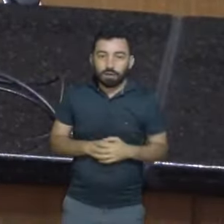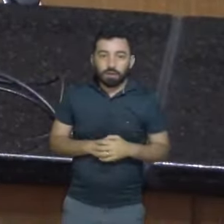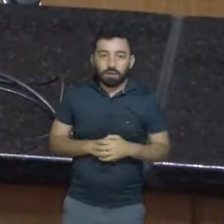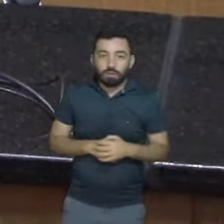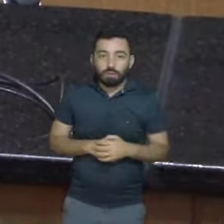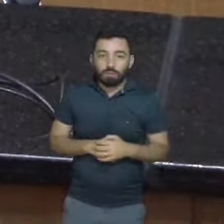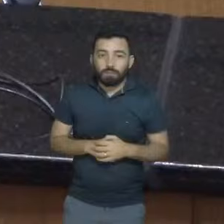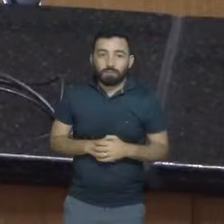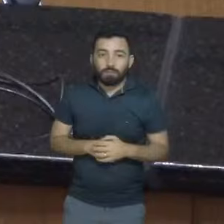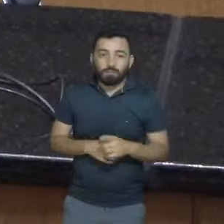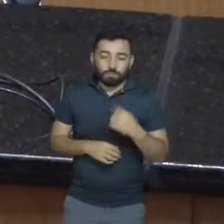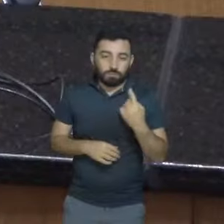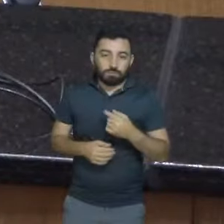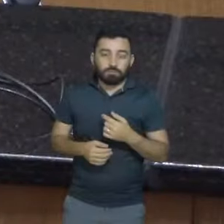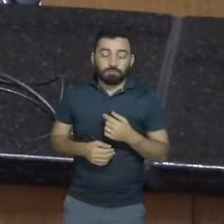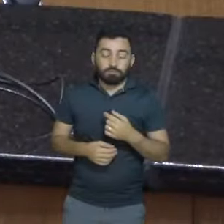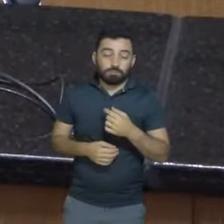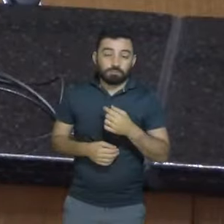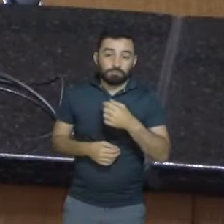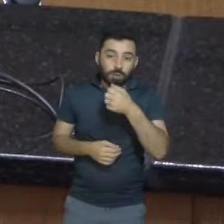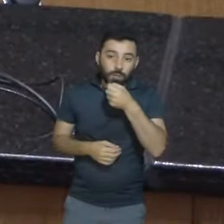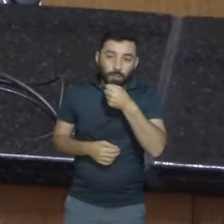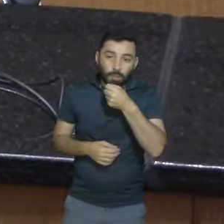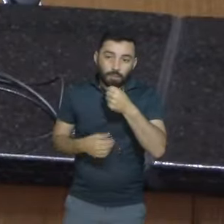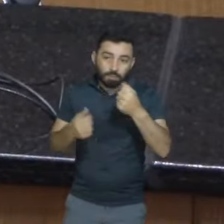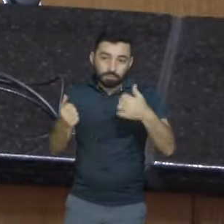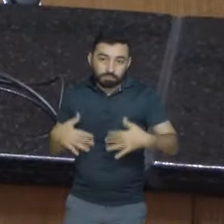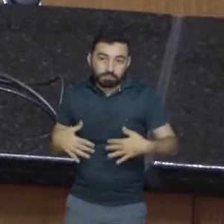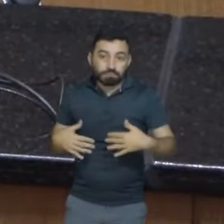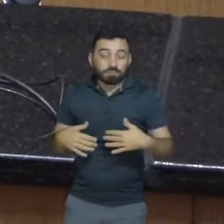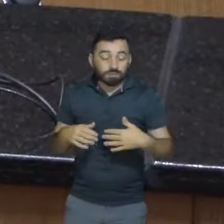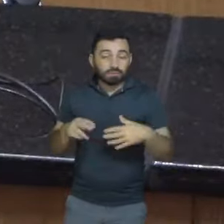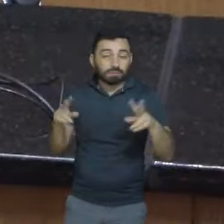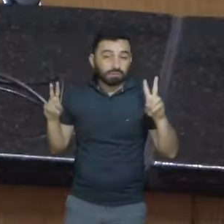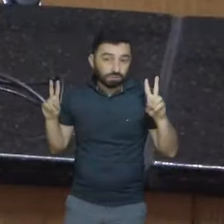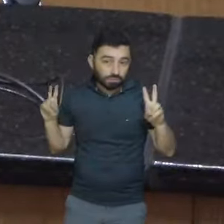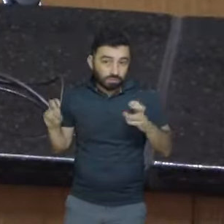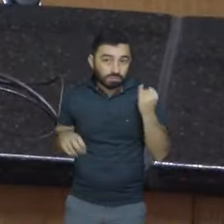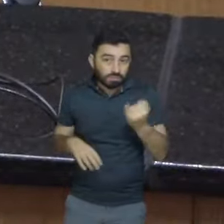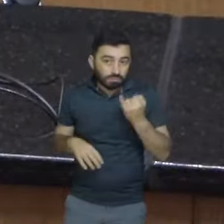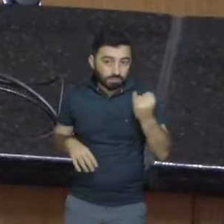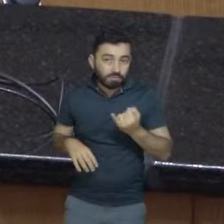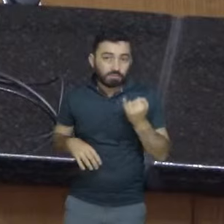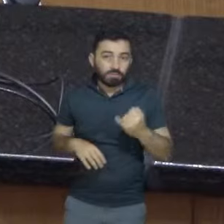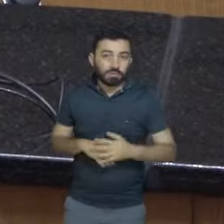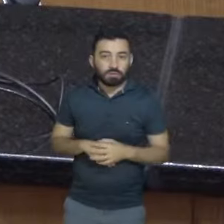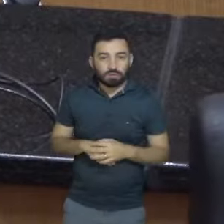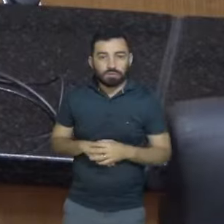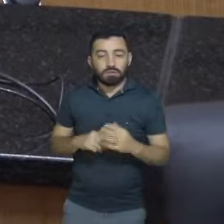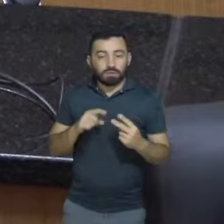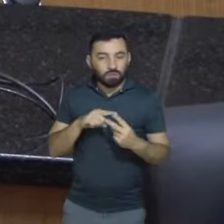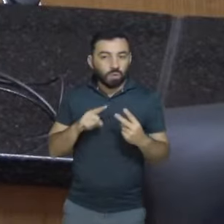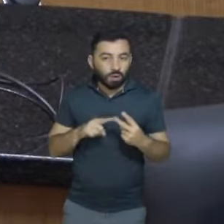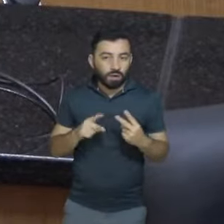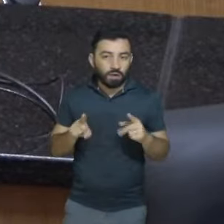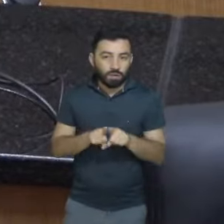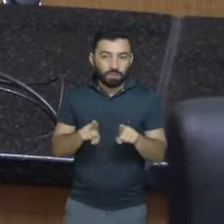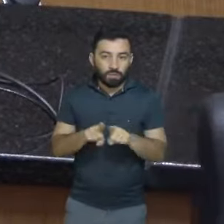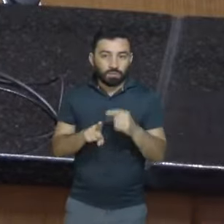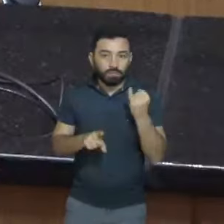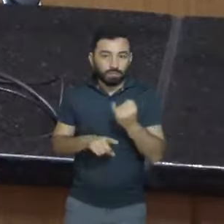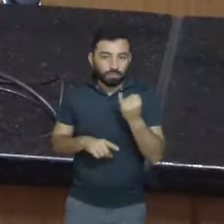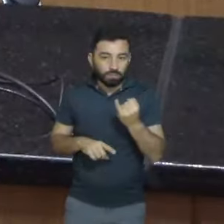esse microfone da parte para tratarmos um pouquinho dessa questão. E vou incluir aqui mais 2 itens, né? Pegando um